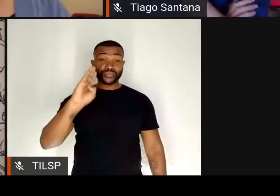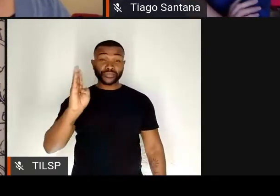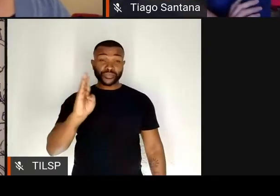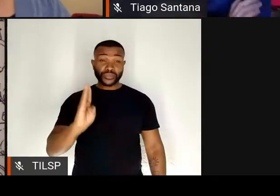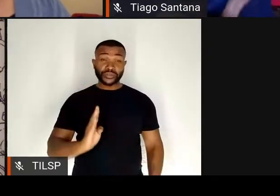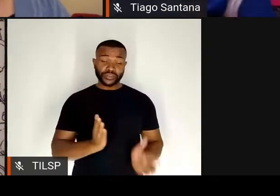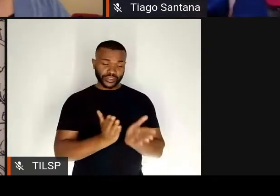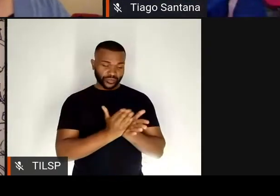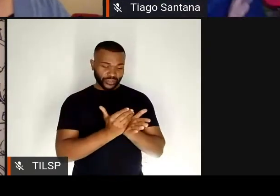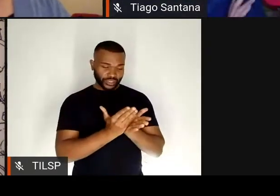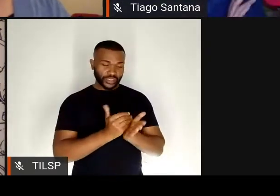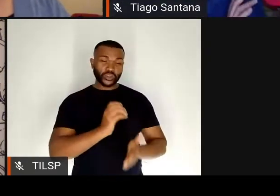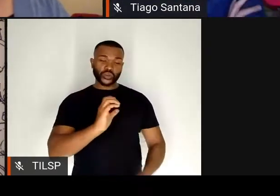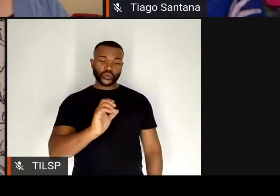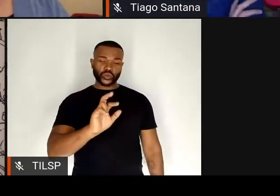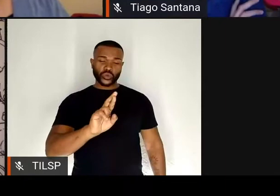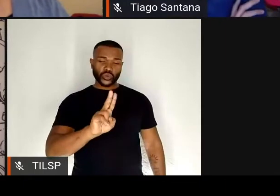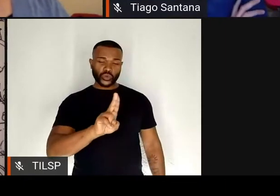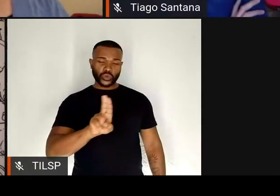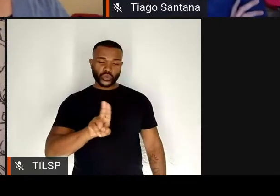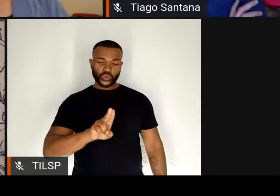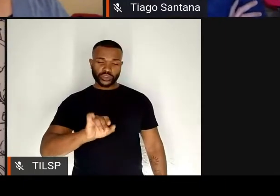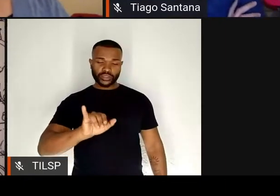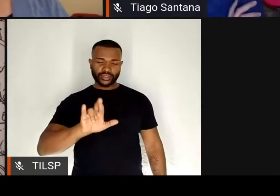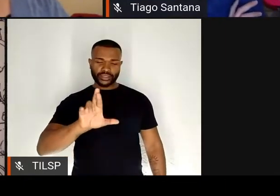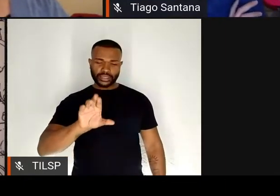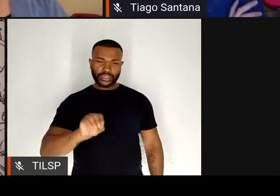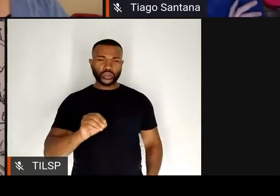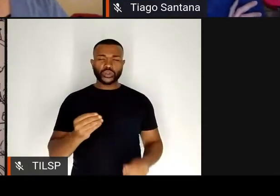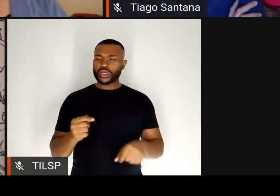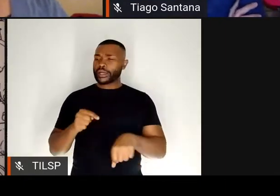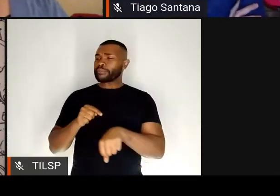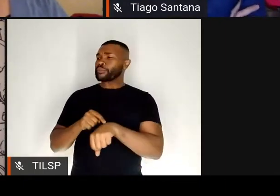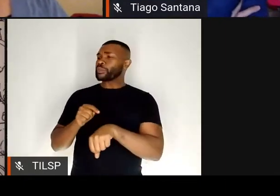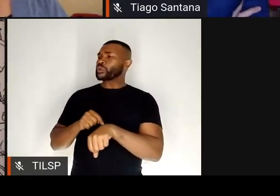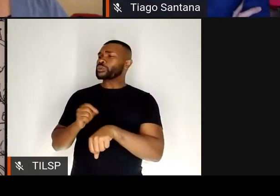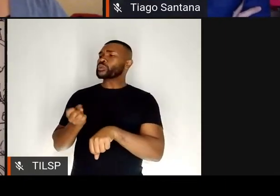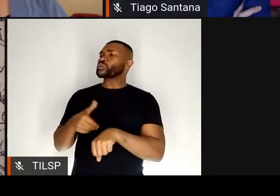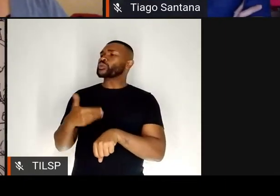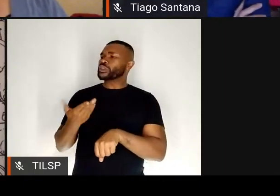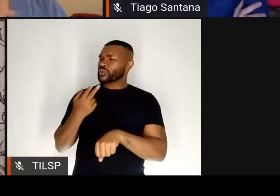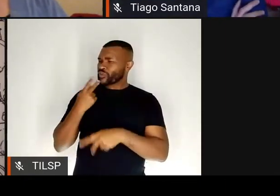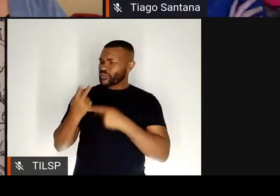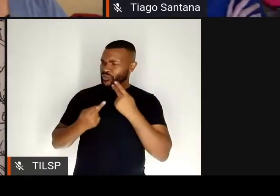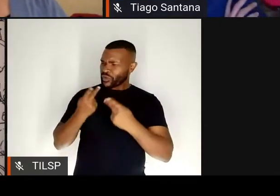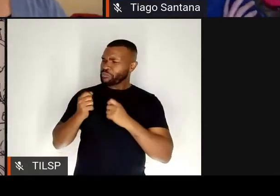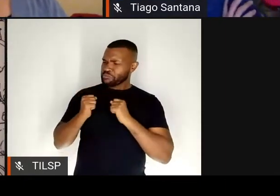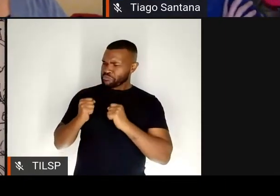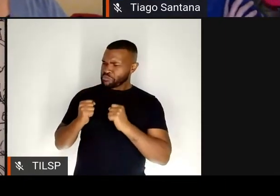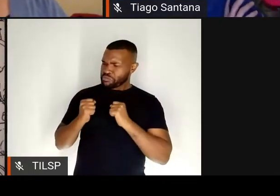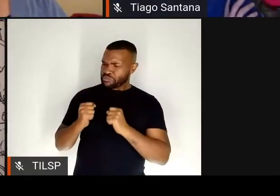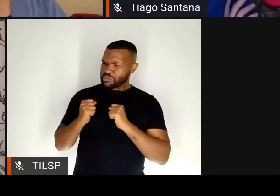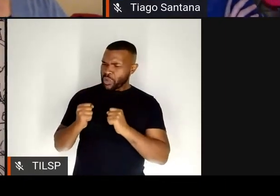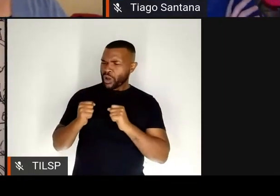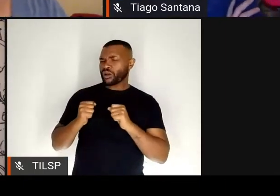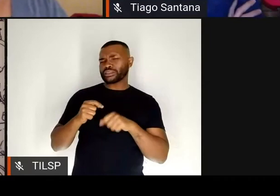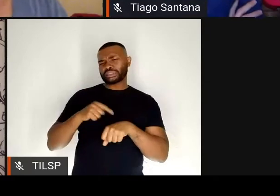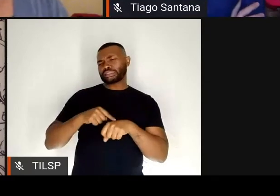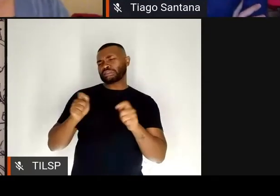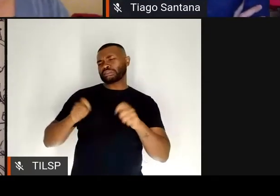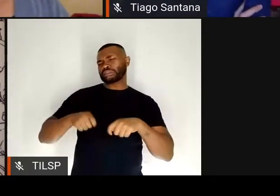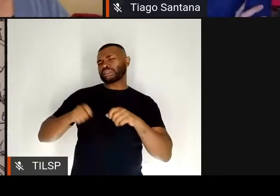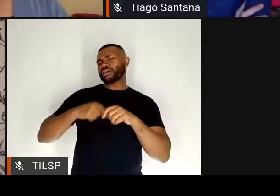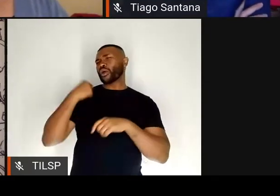Cruzeiro. Né? Então, Sérgio, como é que está o meu tempo? Porque eu posso continuar falando sobre isso por muitas